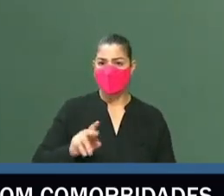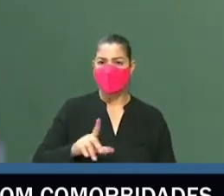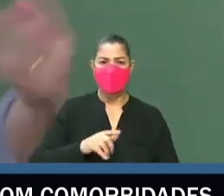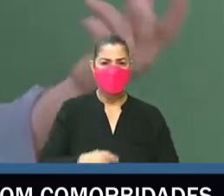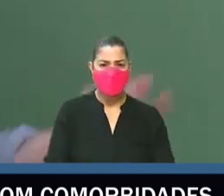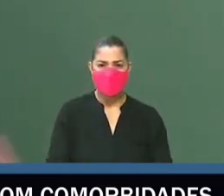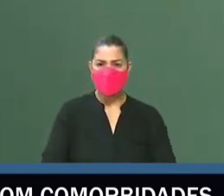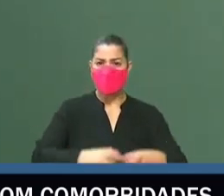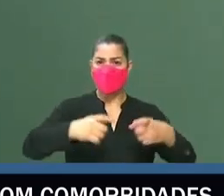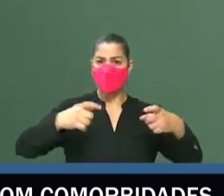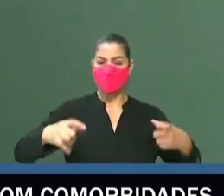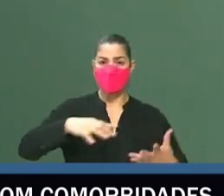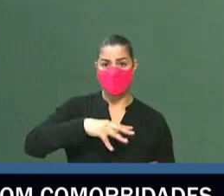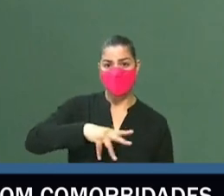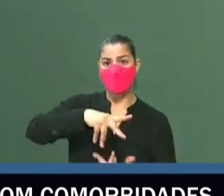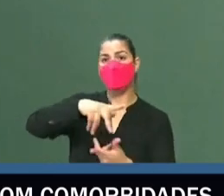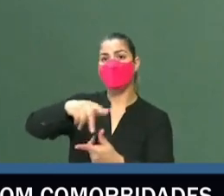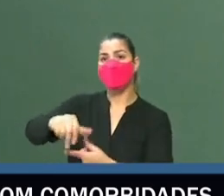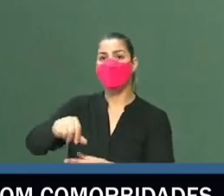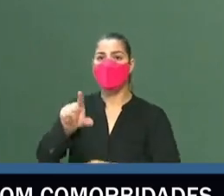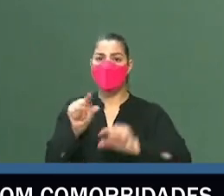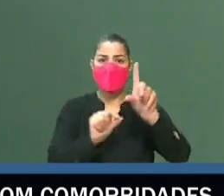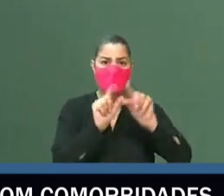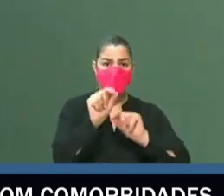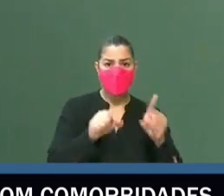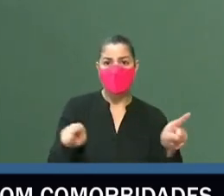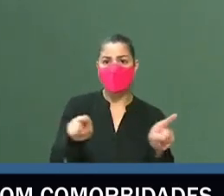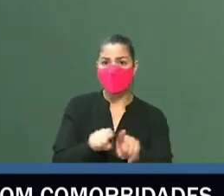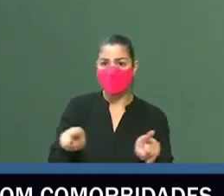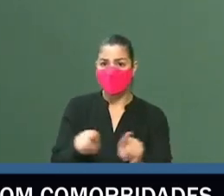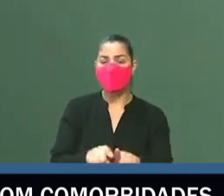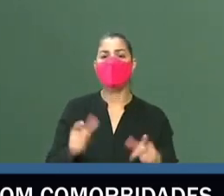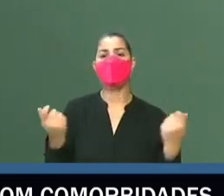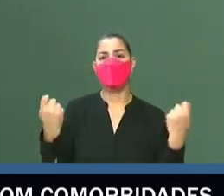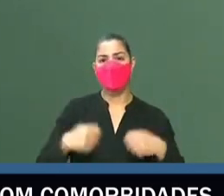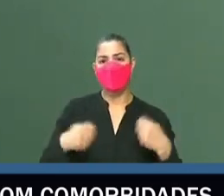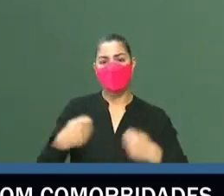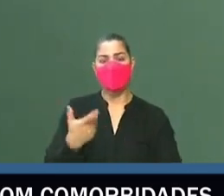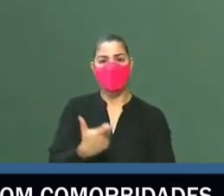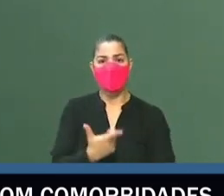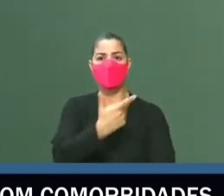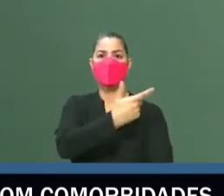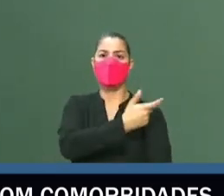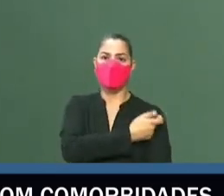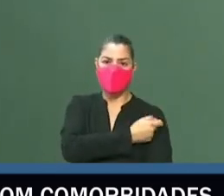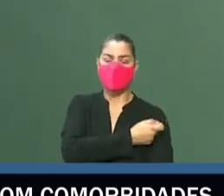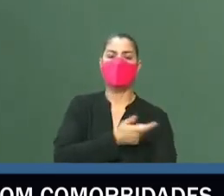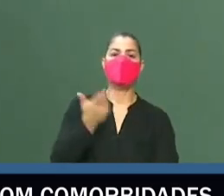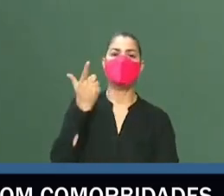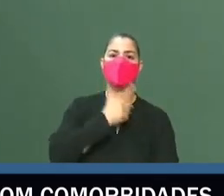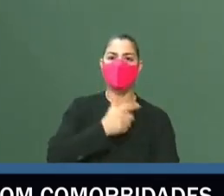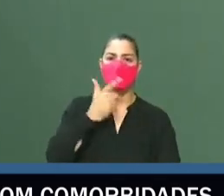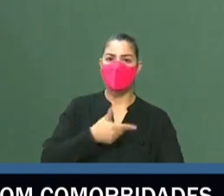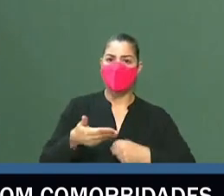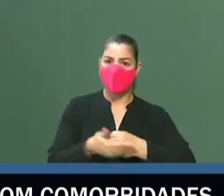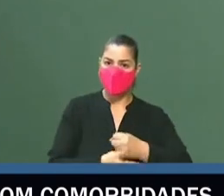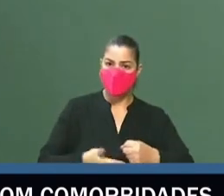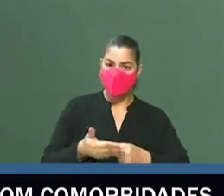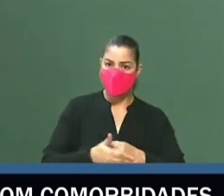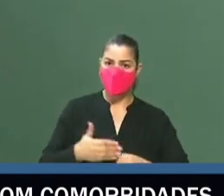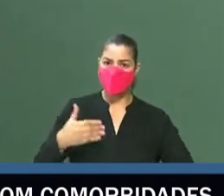presentes em várias partes do mundo e esse tipo de vírus captados eles fornecem os elementos